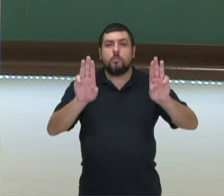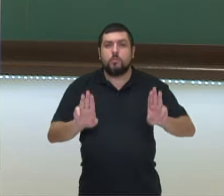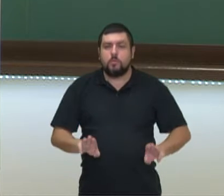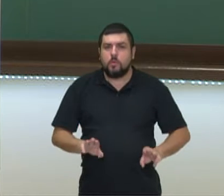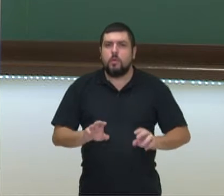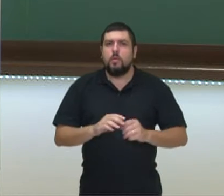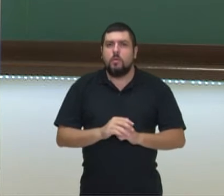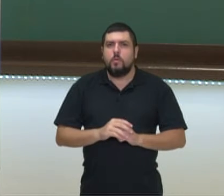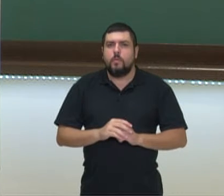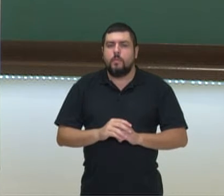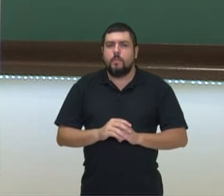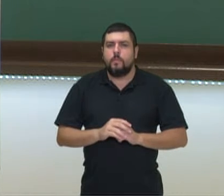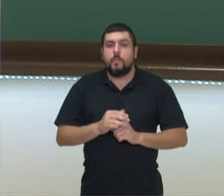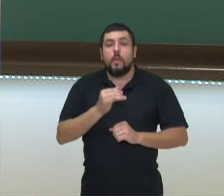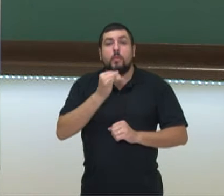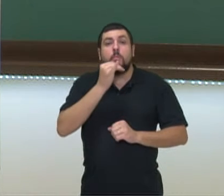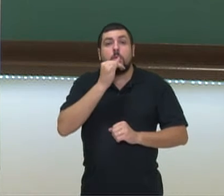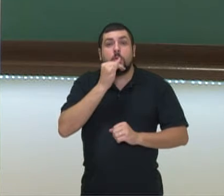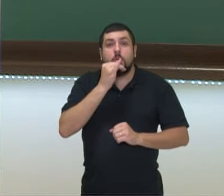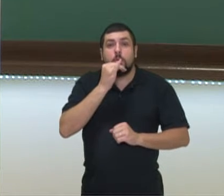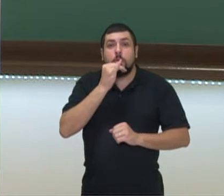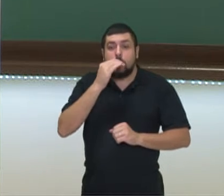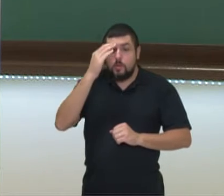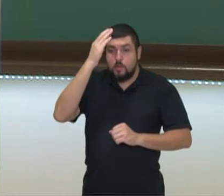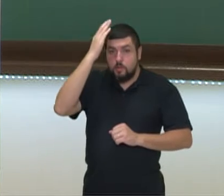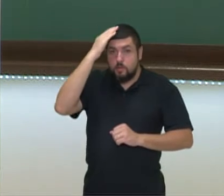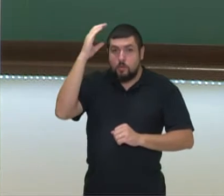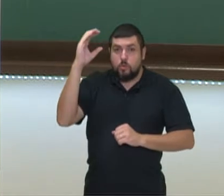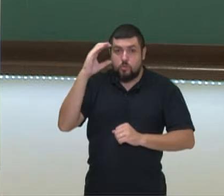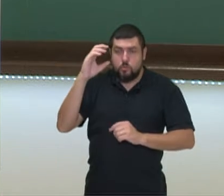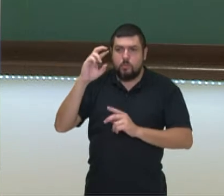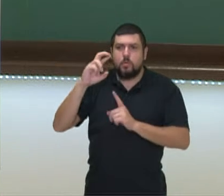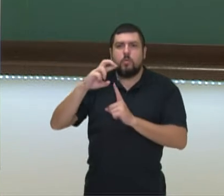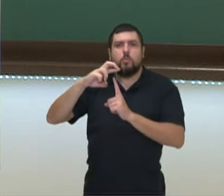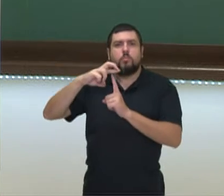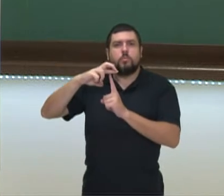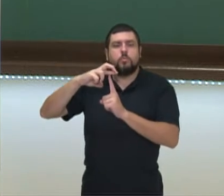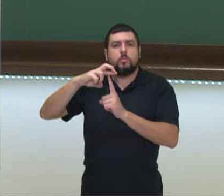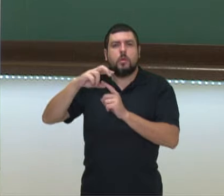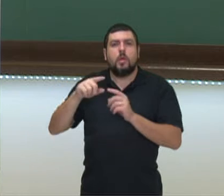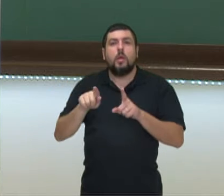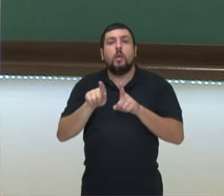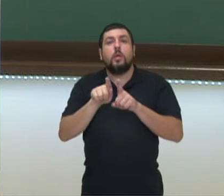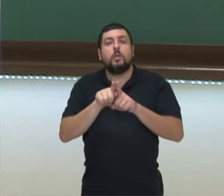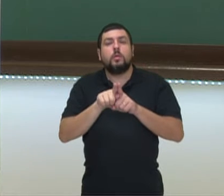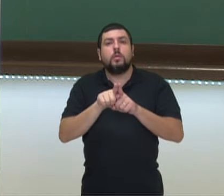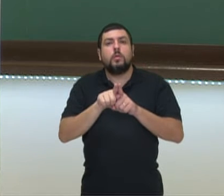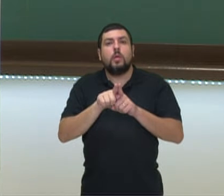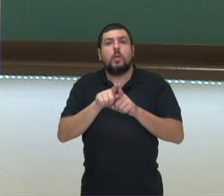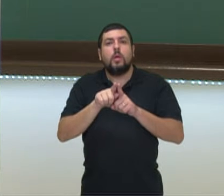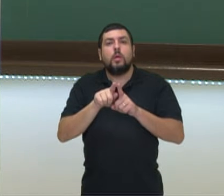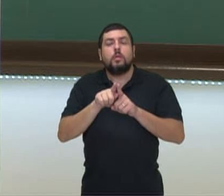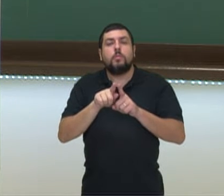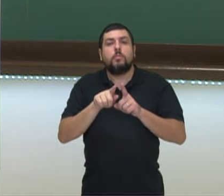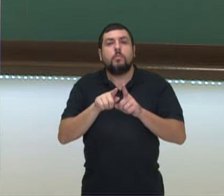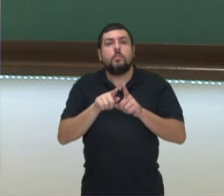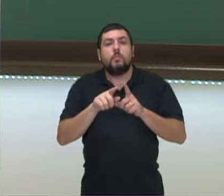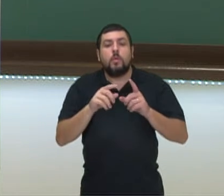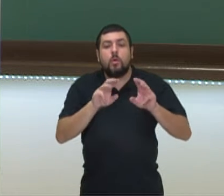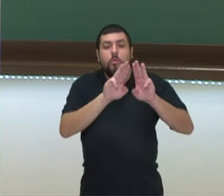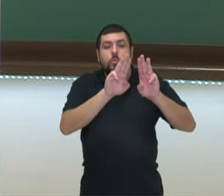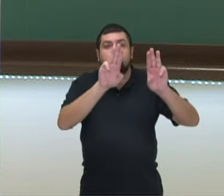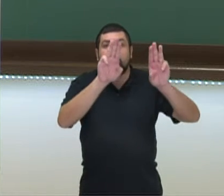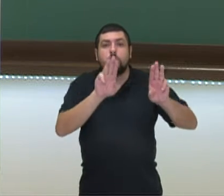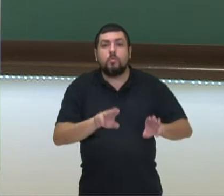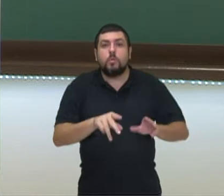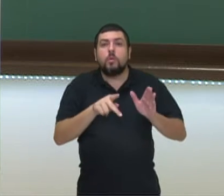famosos, né, como o Museu Oscar Niemeyer, Museu do Expedicionário, que conta da participação de paranaenses na Segunda Guerra